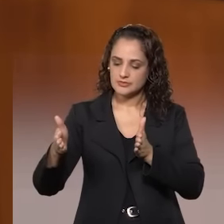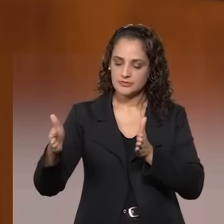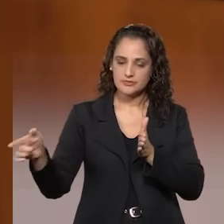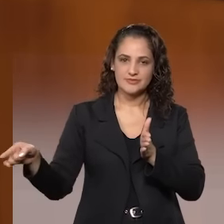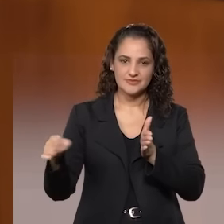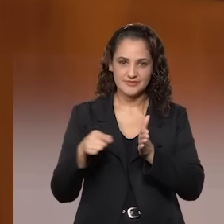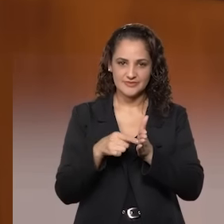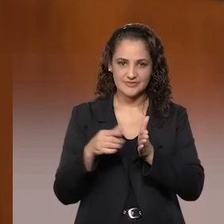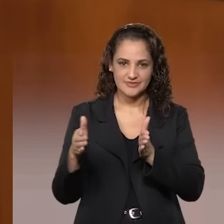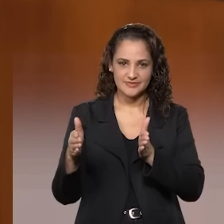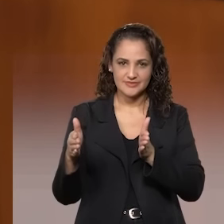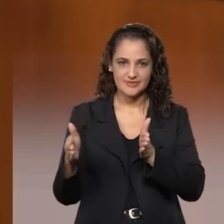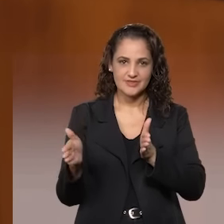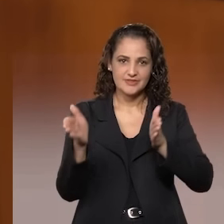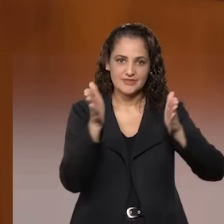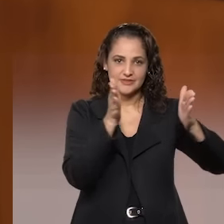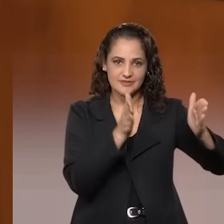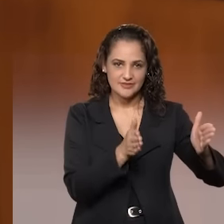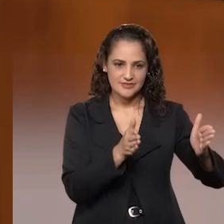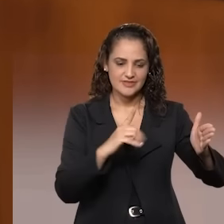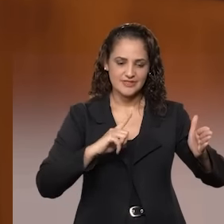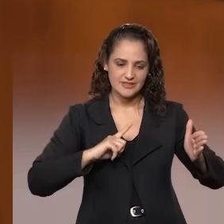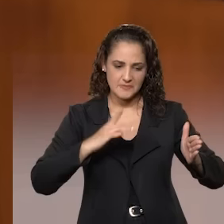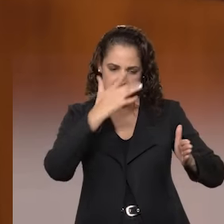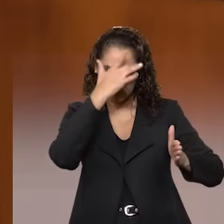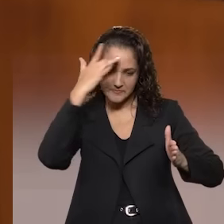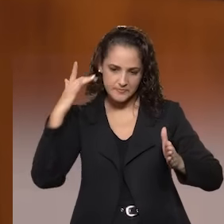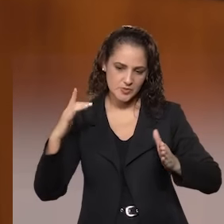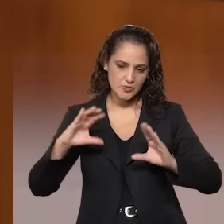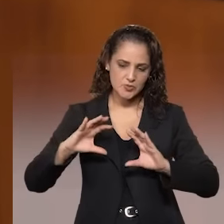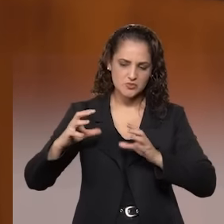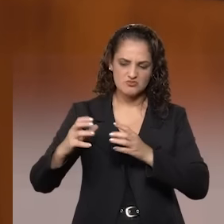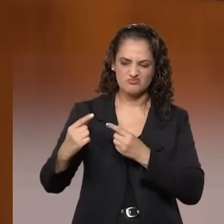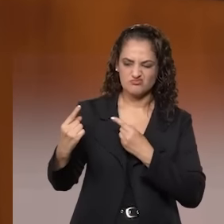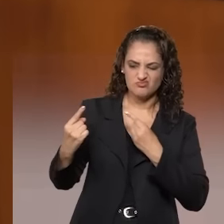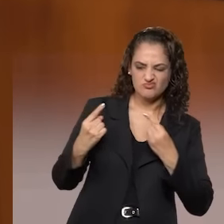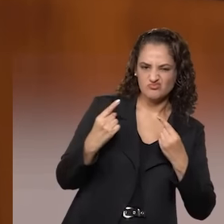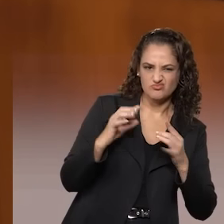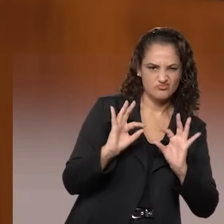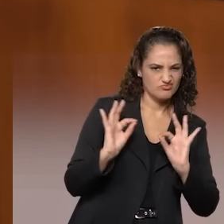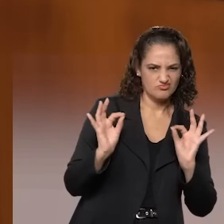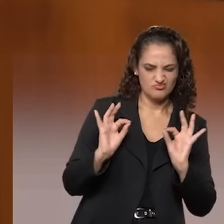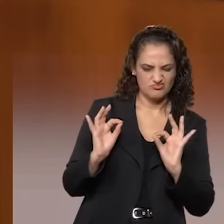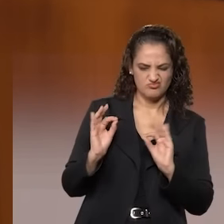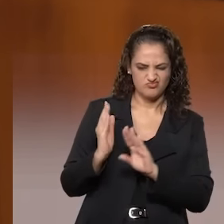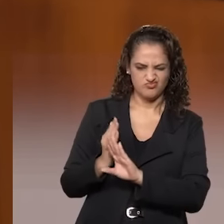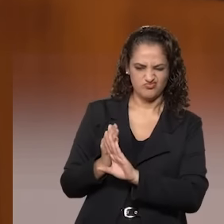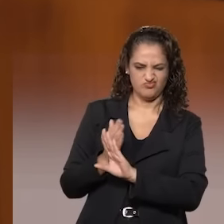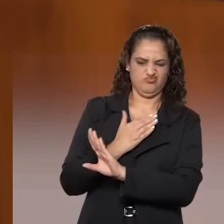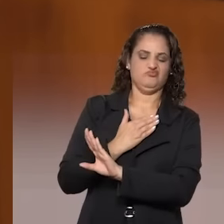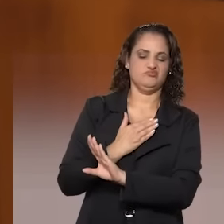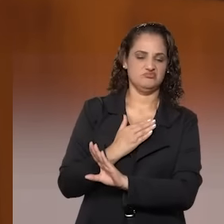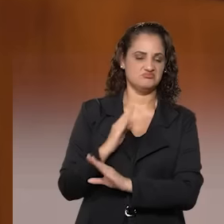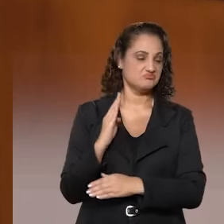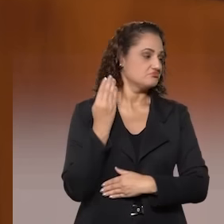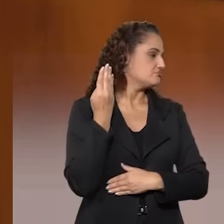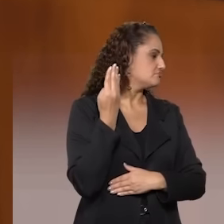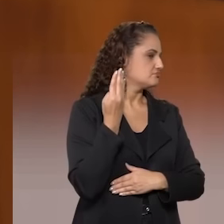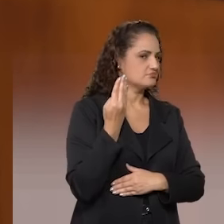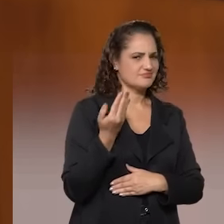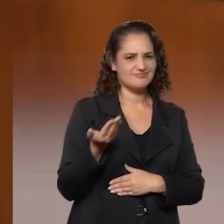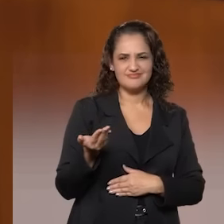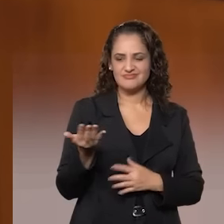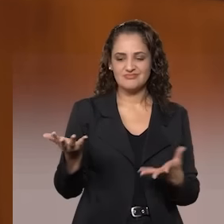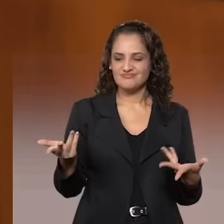conversam que não se aceitam e fazem que não haja eficiência no processo não tendo eficiência não vai